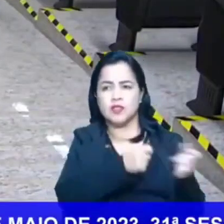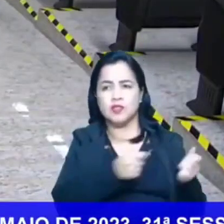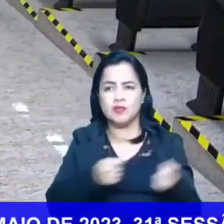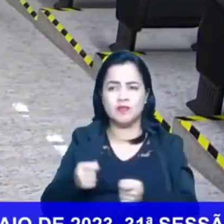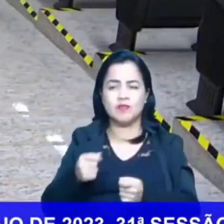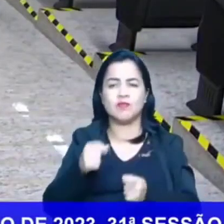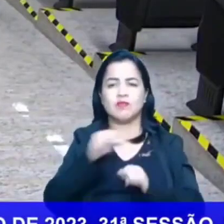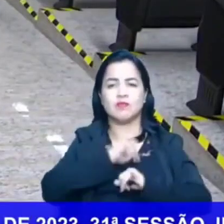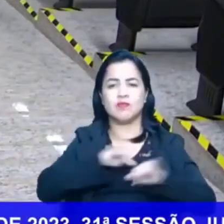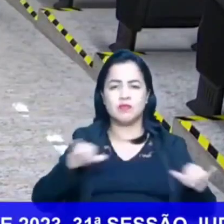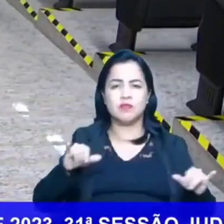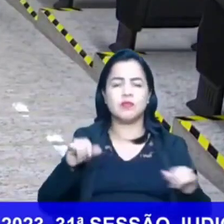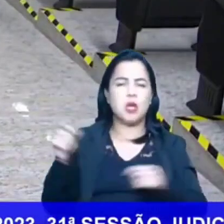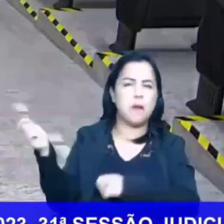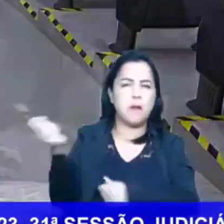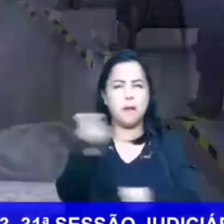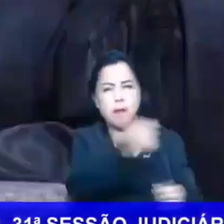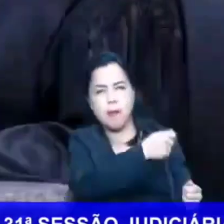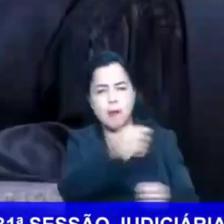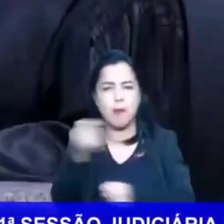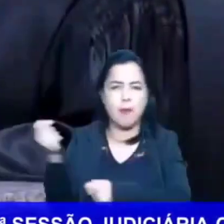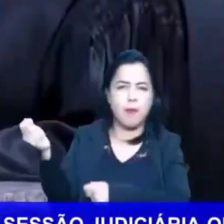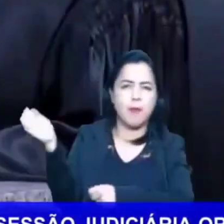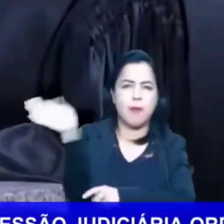campanha, negócio de bandeirada, de